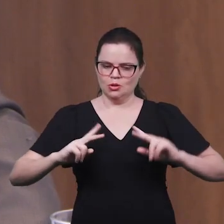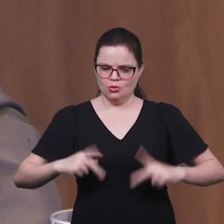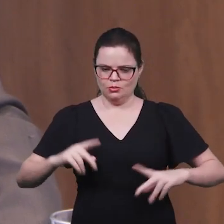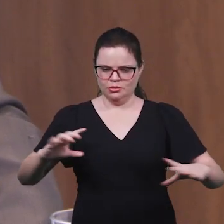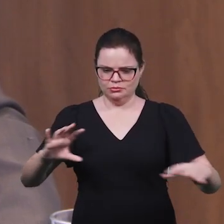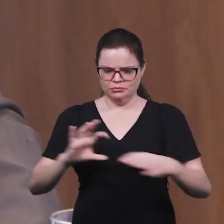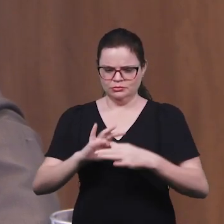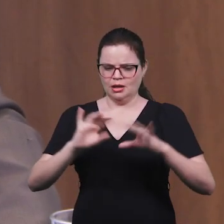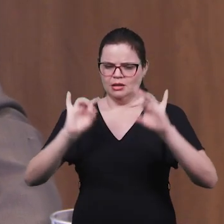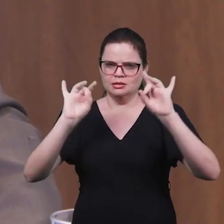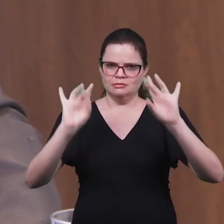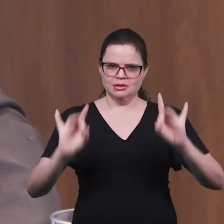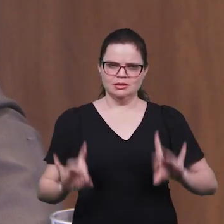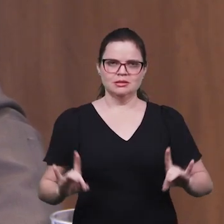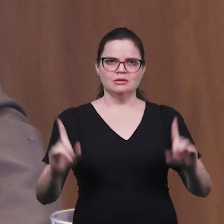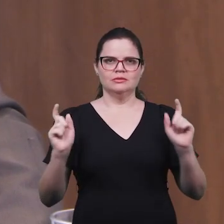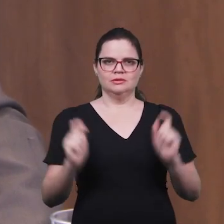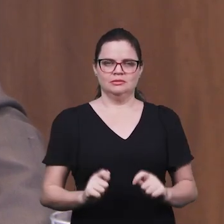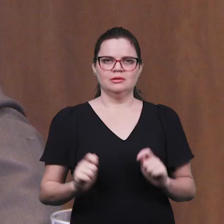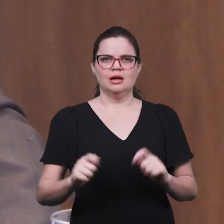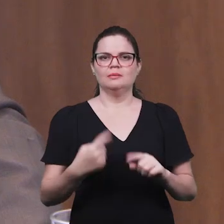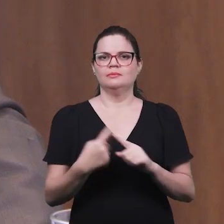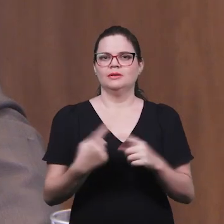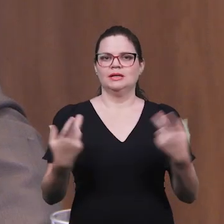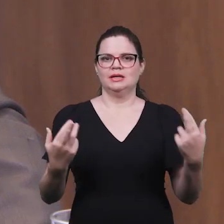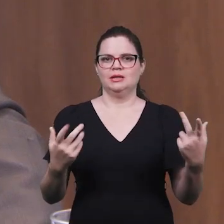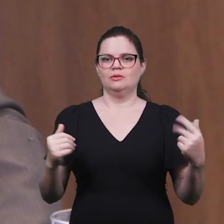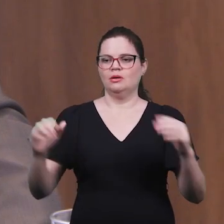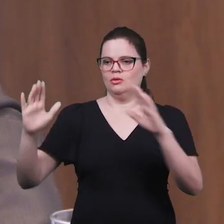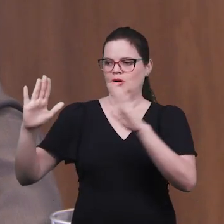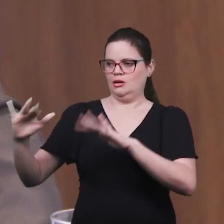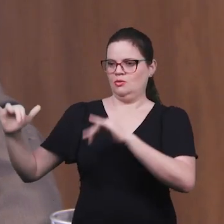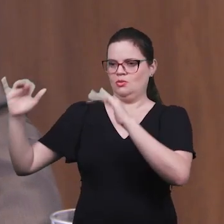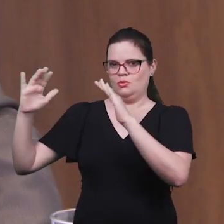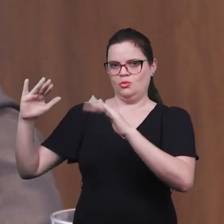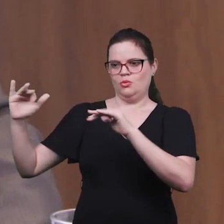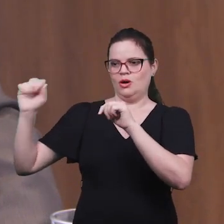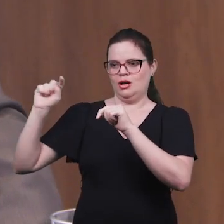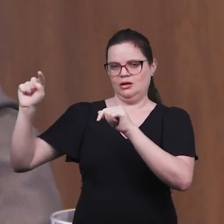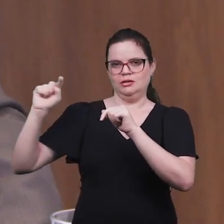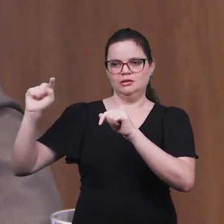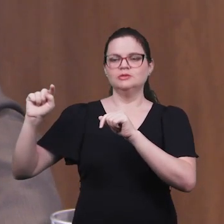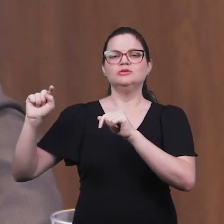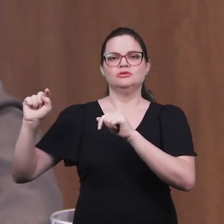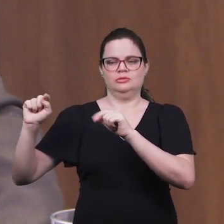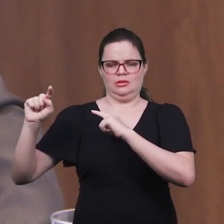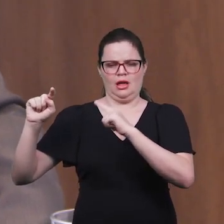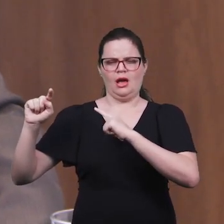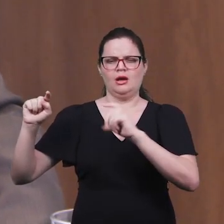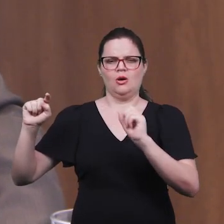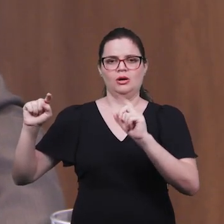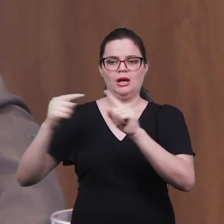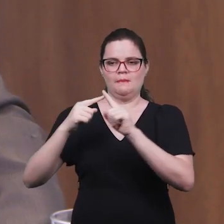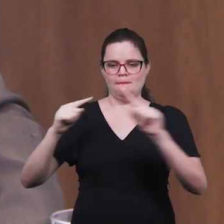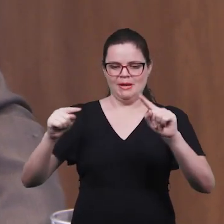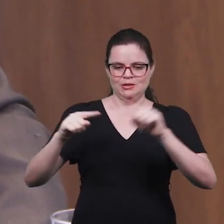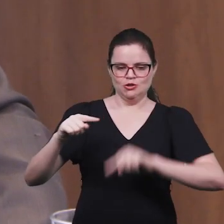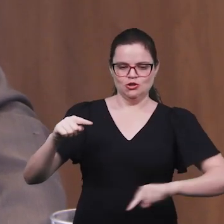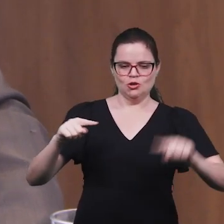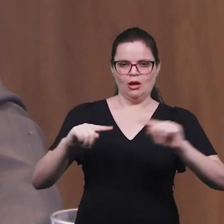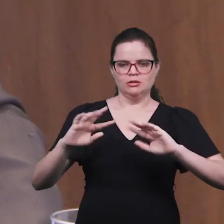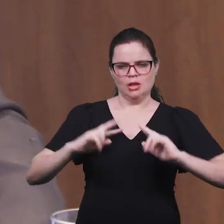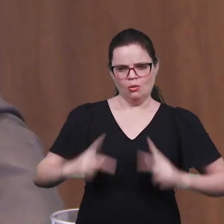é muito especial, né? Menor do que os anjos, mas revestido de glória e de